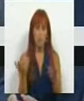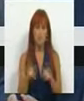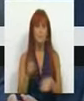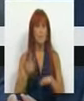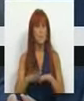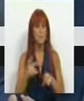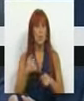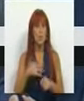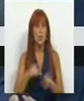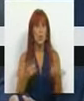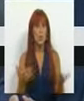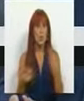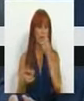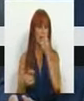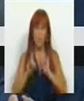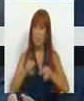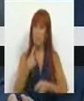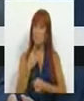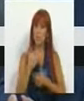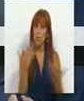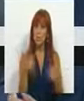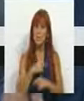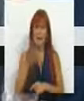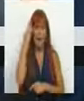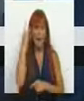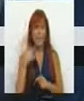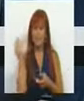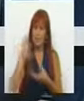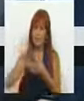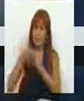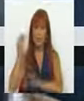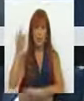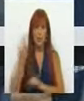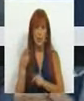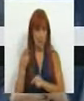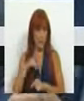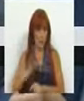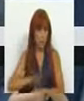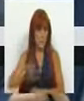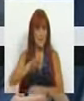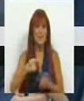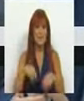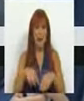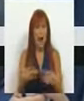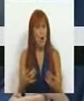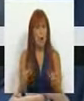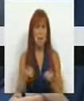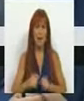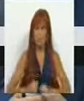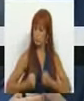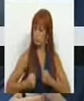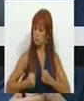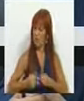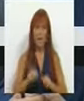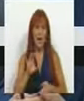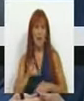E por isso eu gostava de começar por perguntar se considera que a Caixa Geral de Depósitos e a Banca Nacional estão neste momento mais robustos